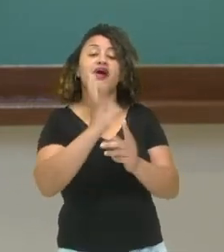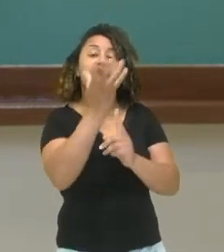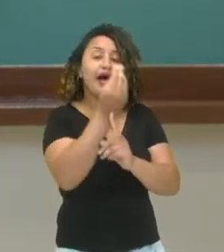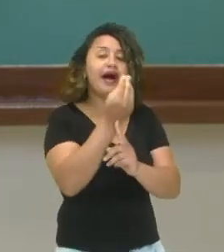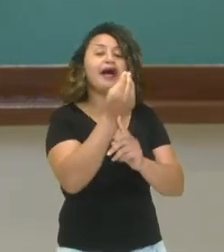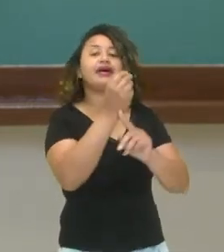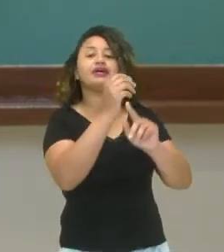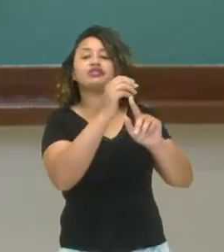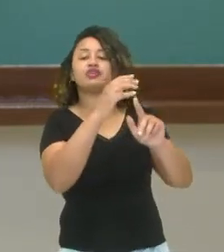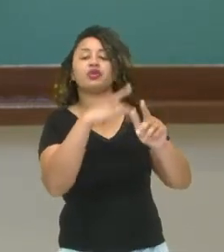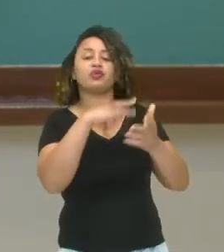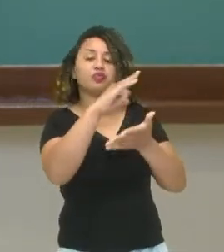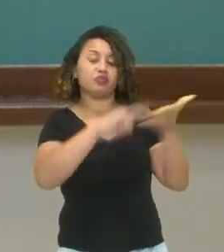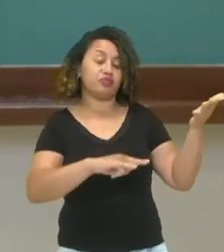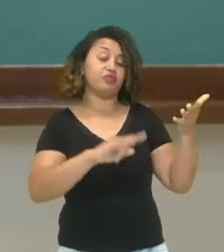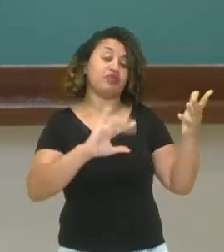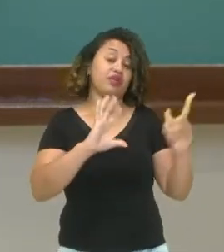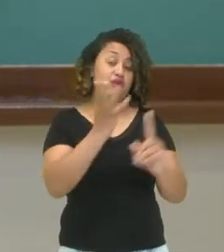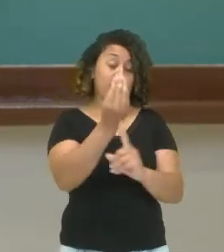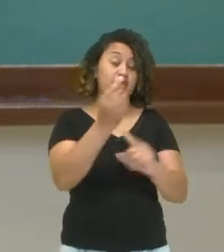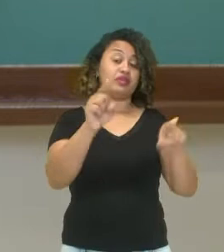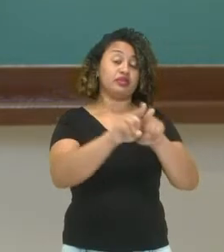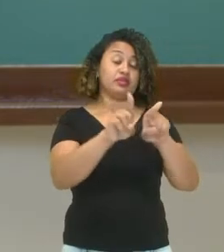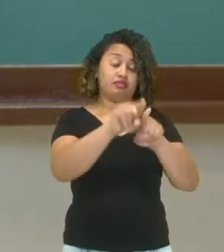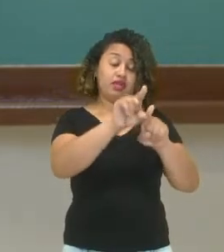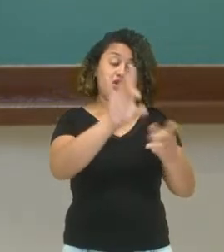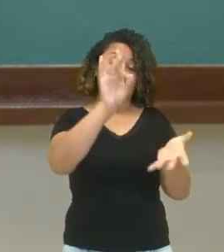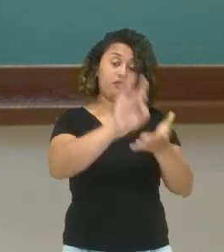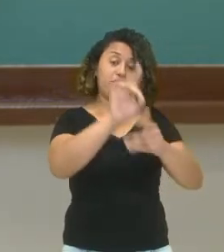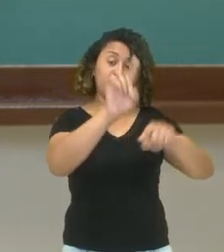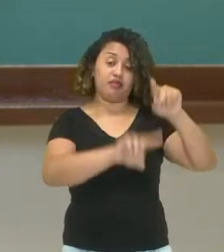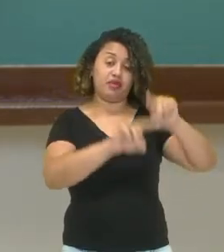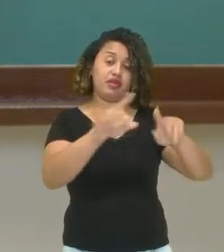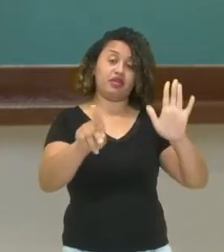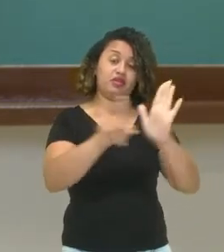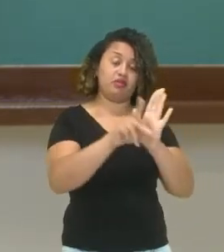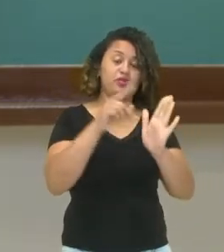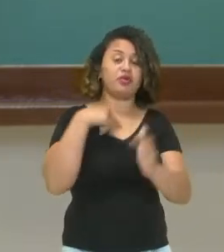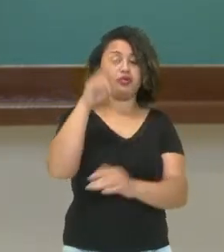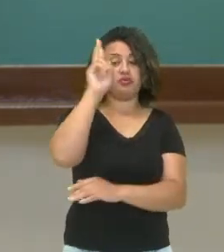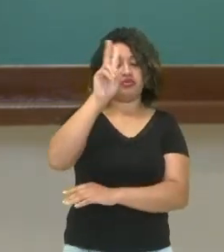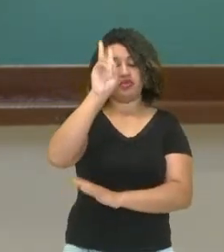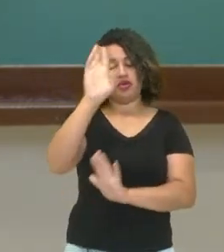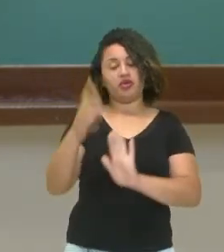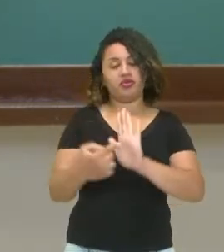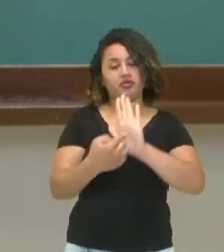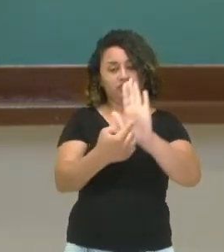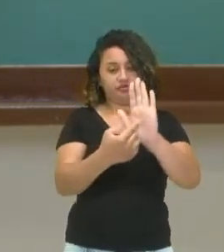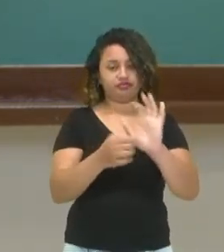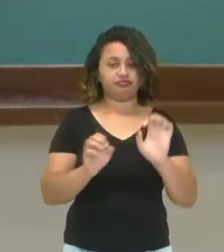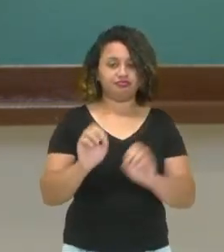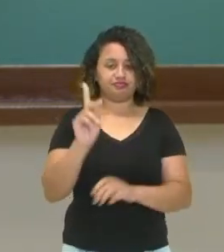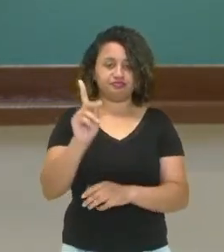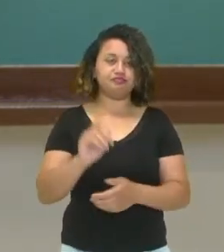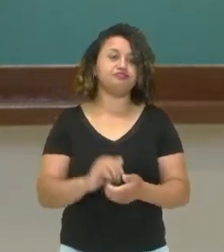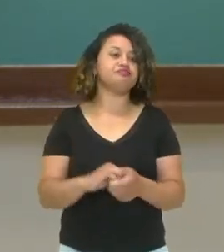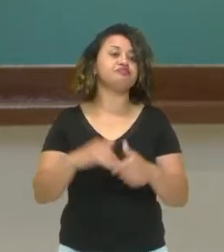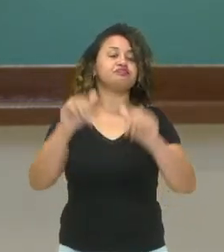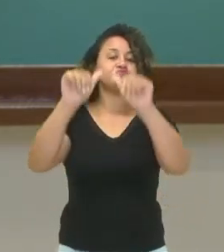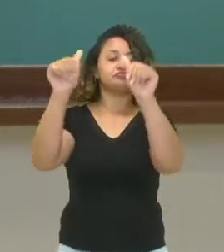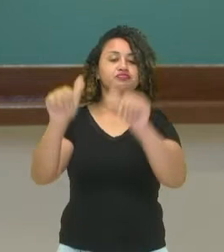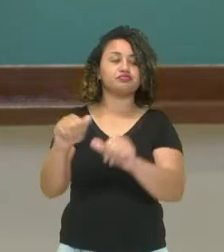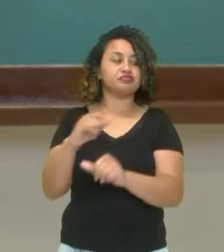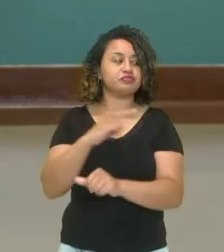Mas a obra de arte, ela é uma fonte histórica. Tá? Então, ela é uma relação com a história, beleza? Então, a obra que tem aqui ao